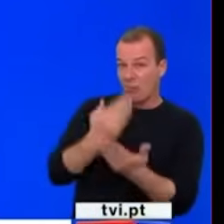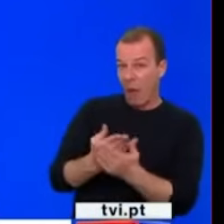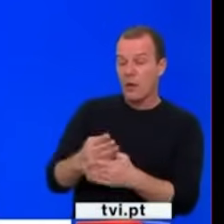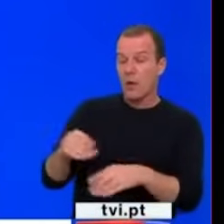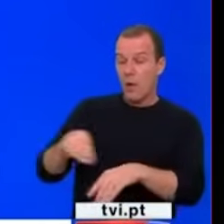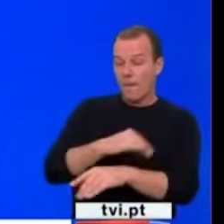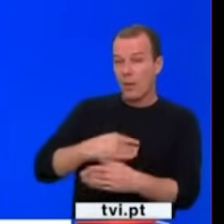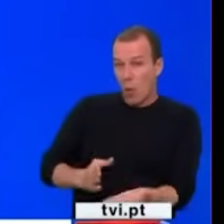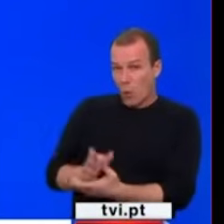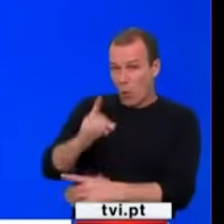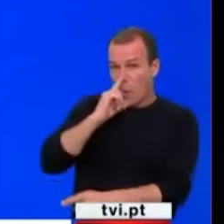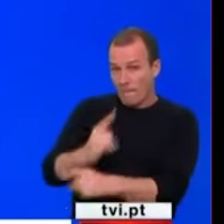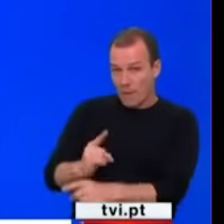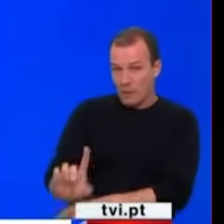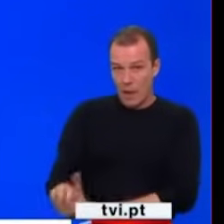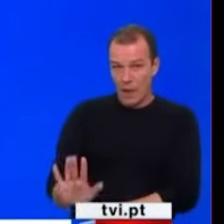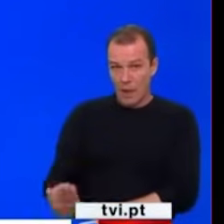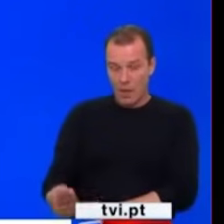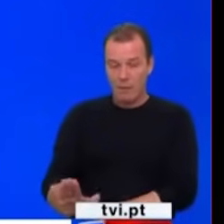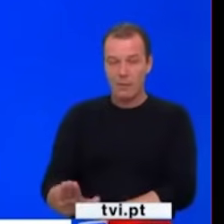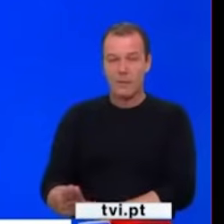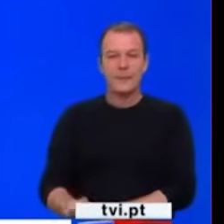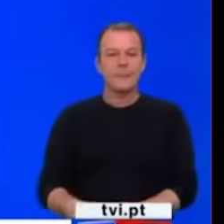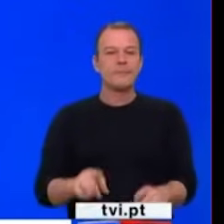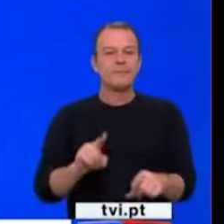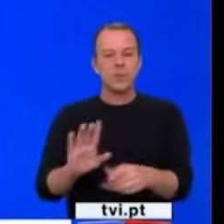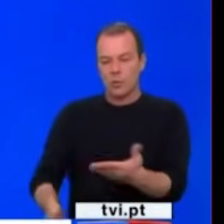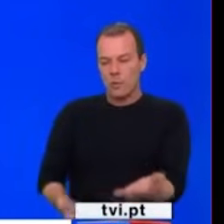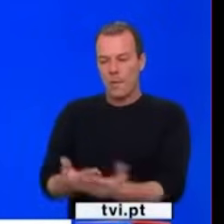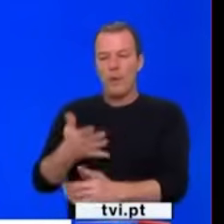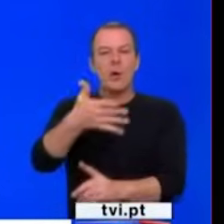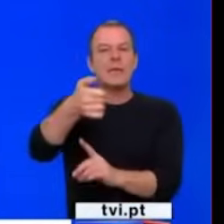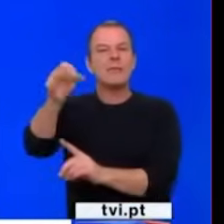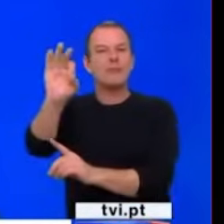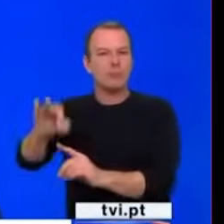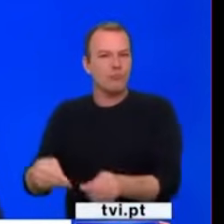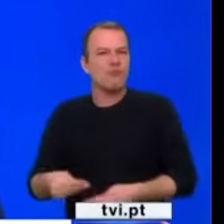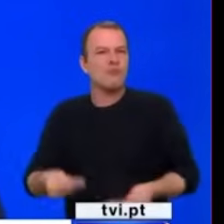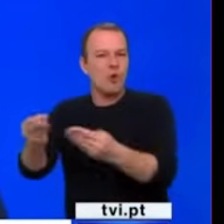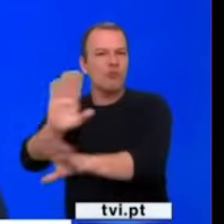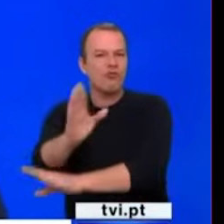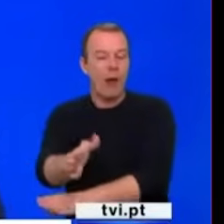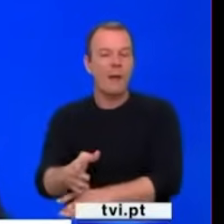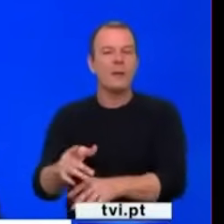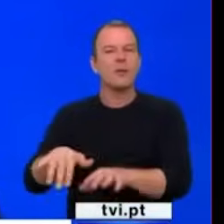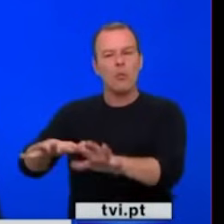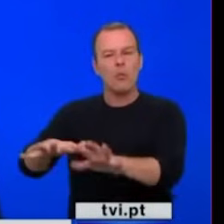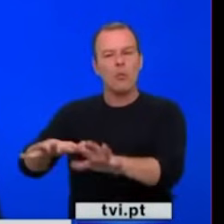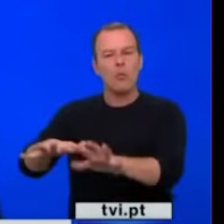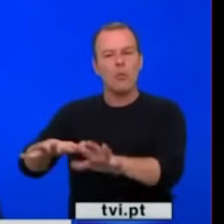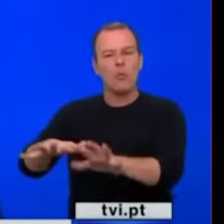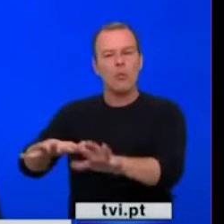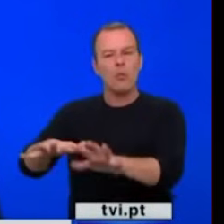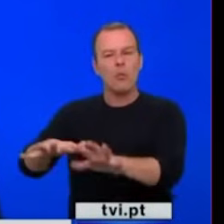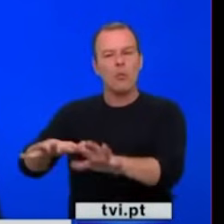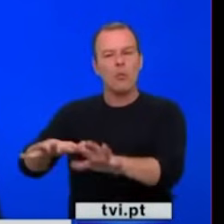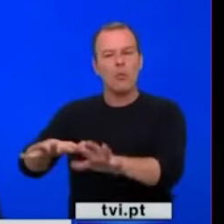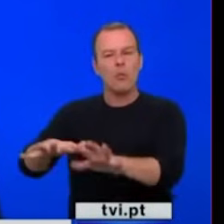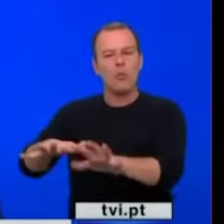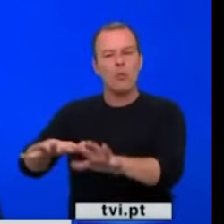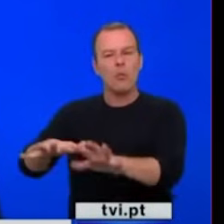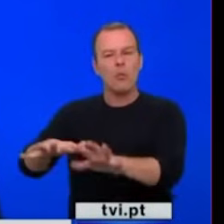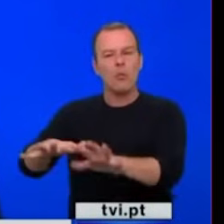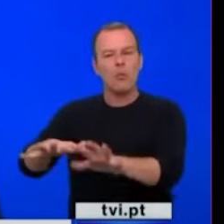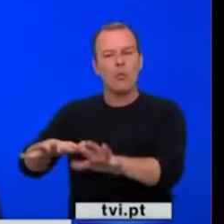nós até viabilizamos uma proposta de aumento de 15% que foi levado ao Parlamento Mas isso não chega nós temos que ter ao mesmo tempo um sistema ó ó olha lá o